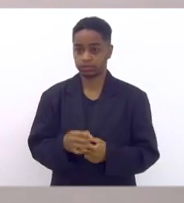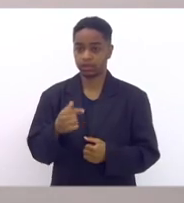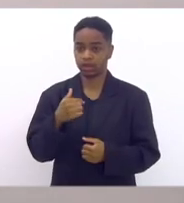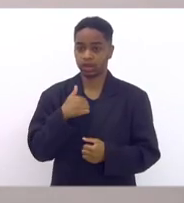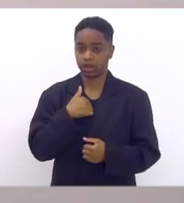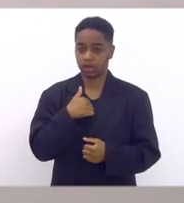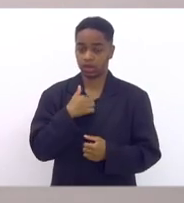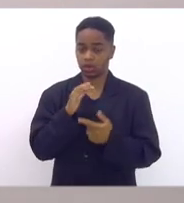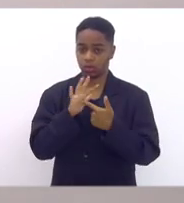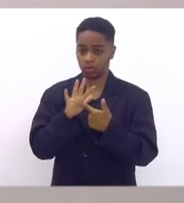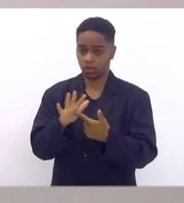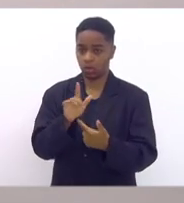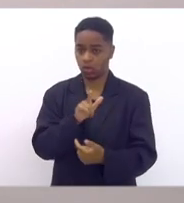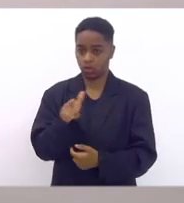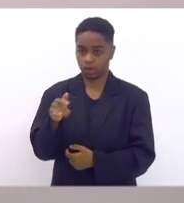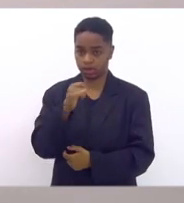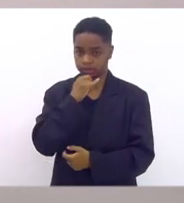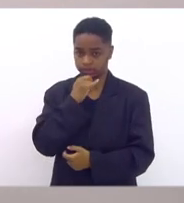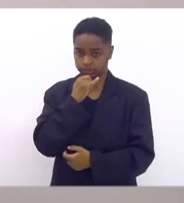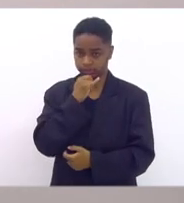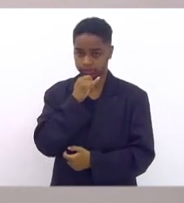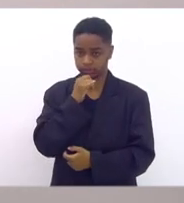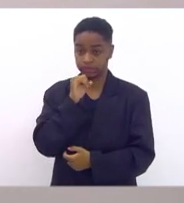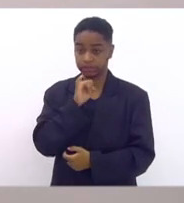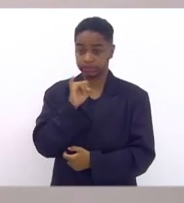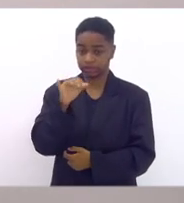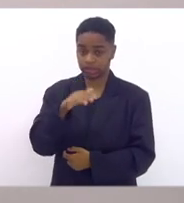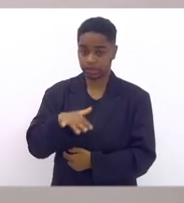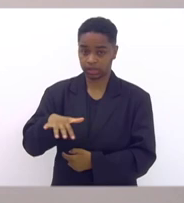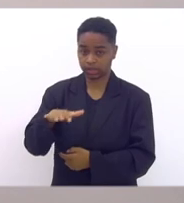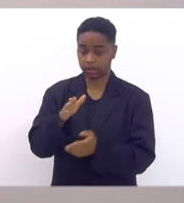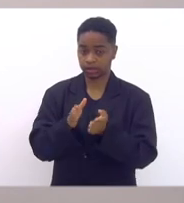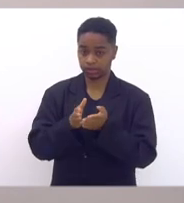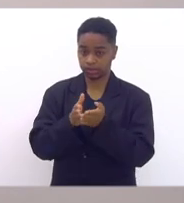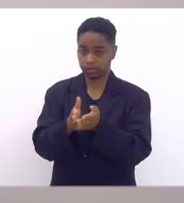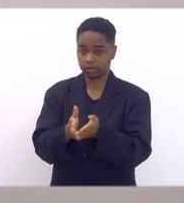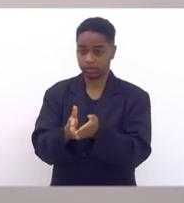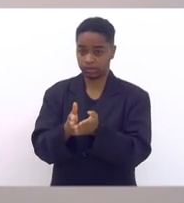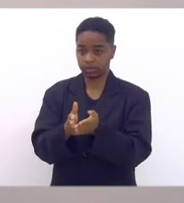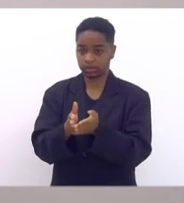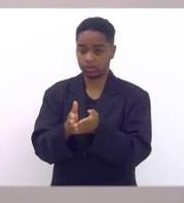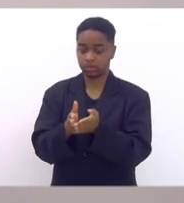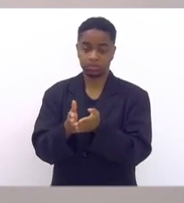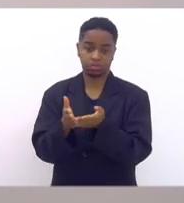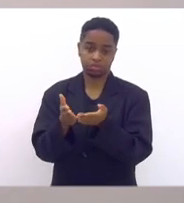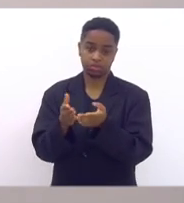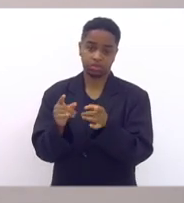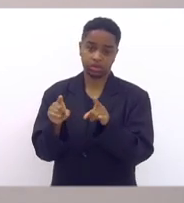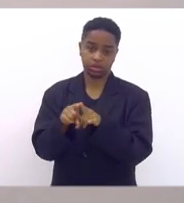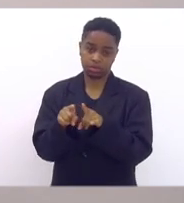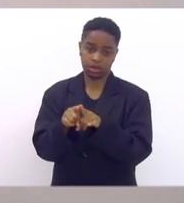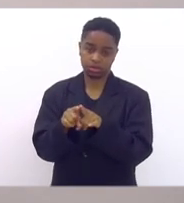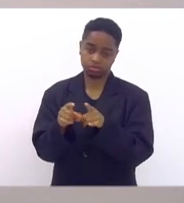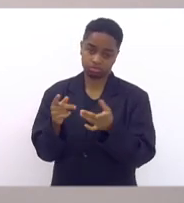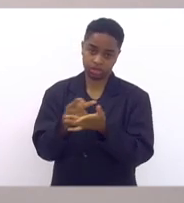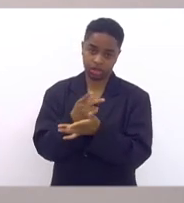um outro um outro exemplo se é agência marítima o afretador fosse também forâneo o iné então não faria